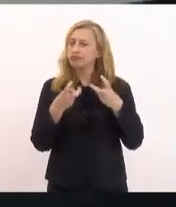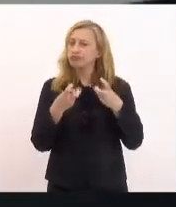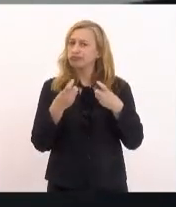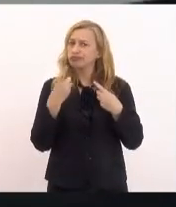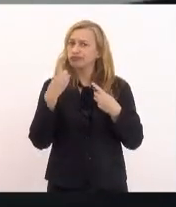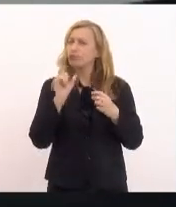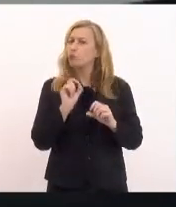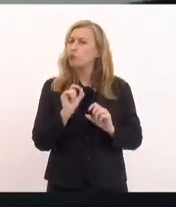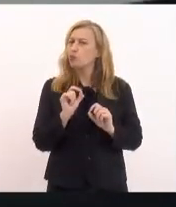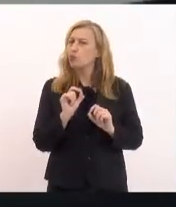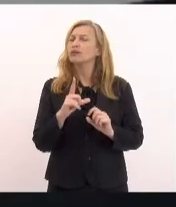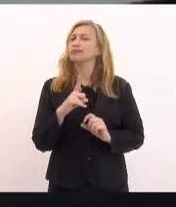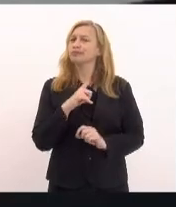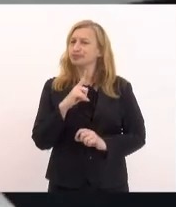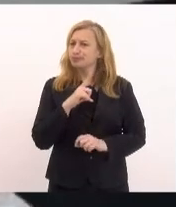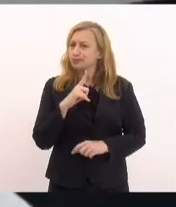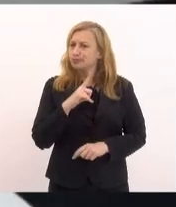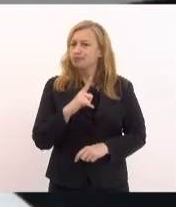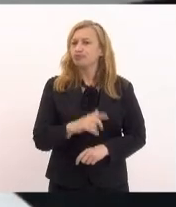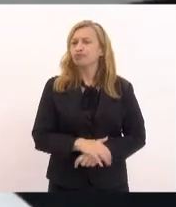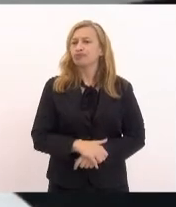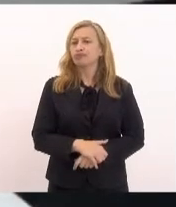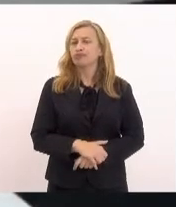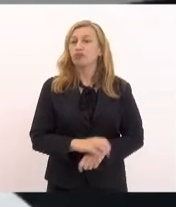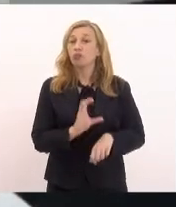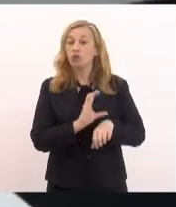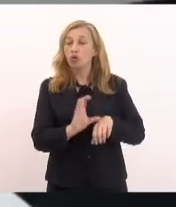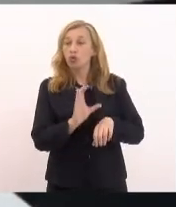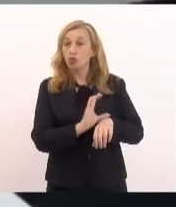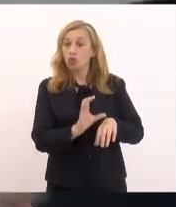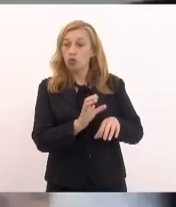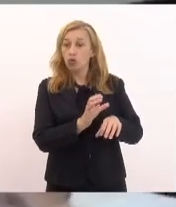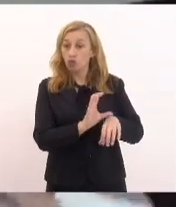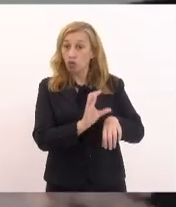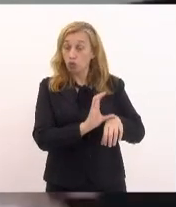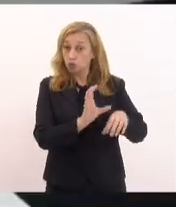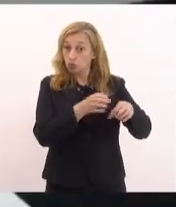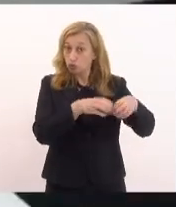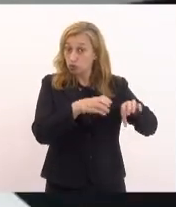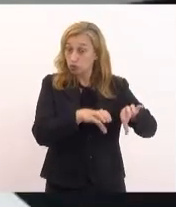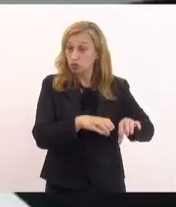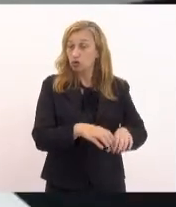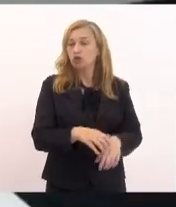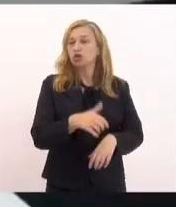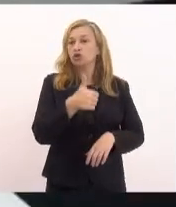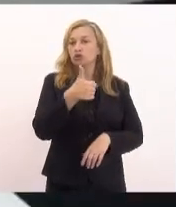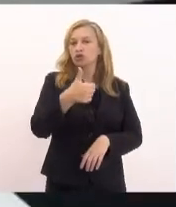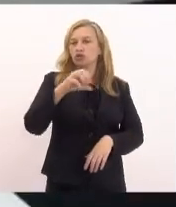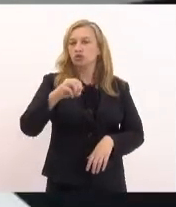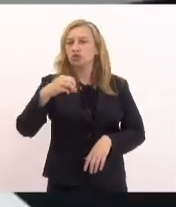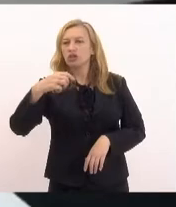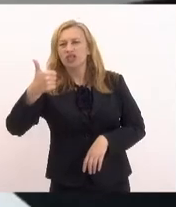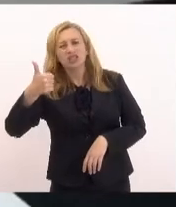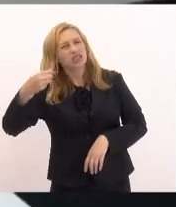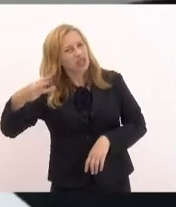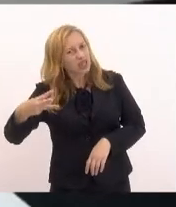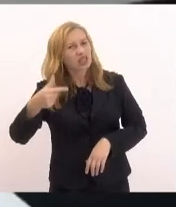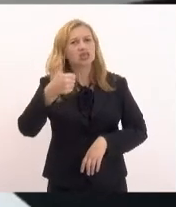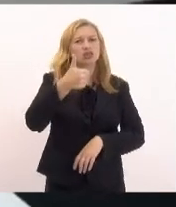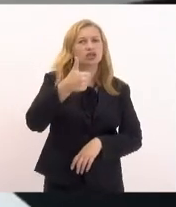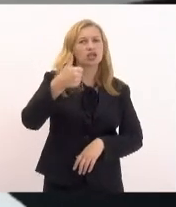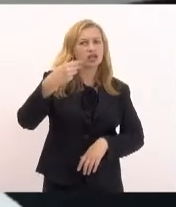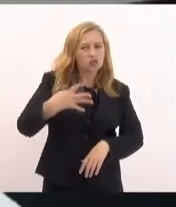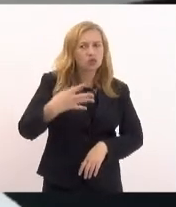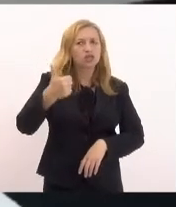tendo em vista que existem concursos públicos de 2013, 2014,